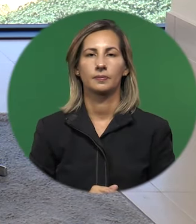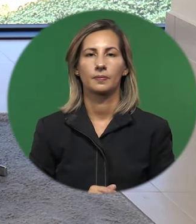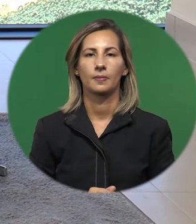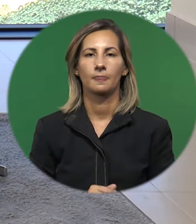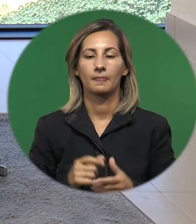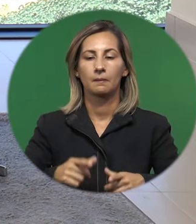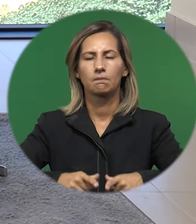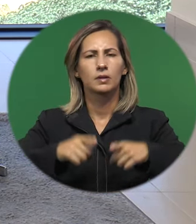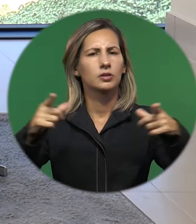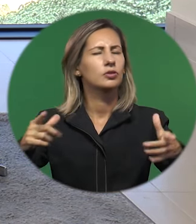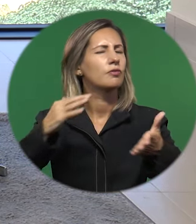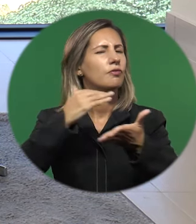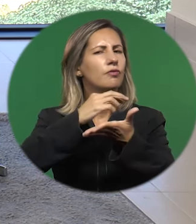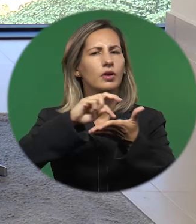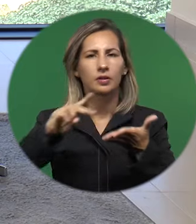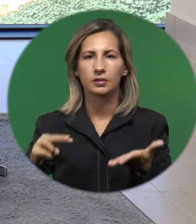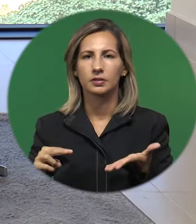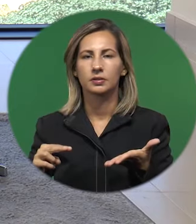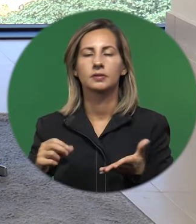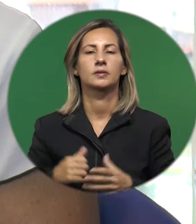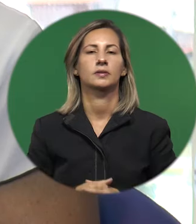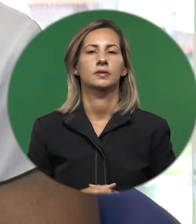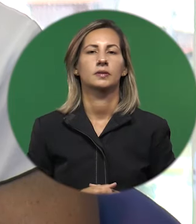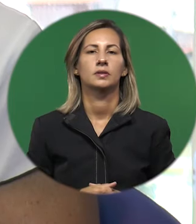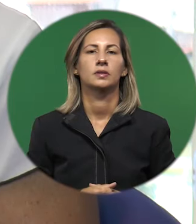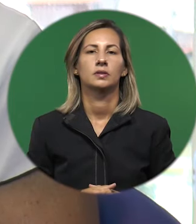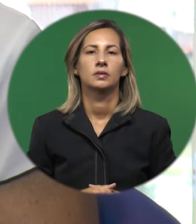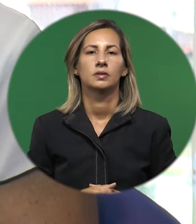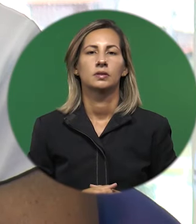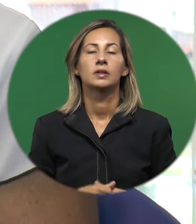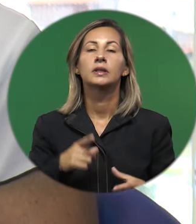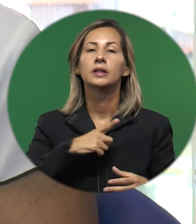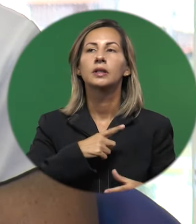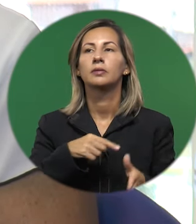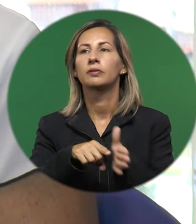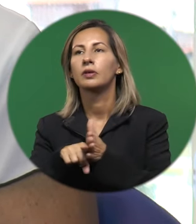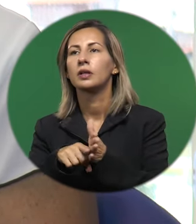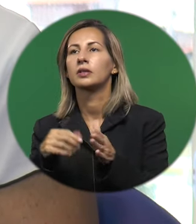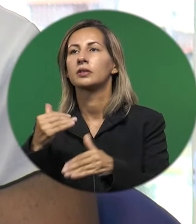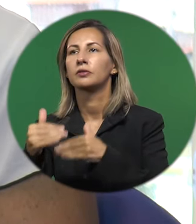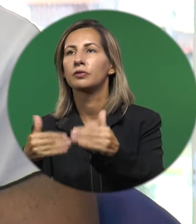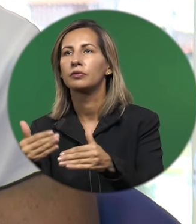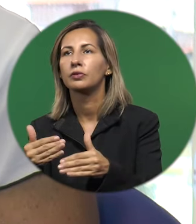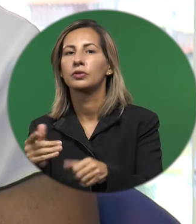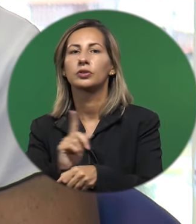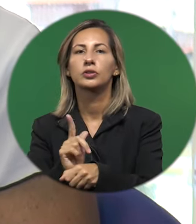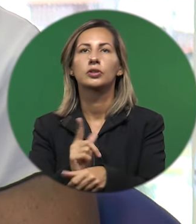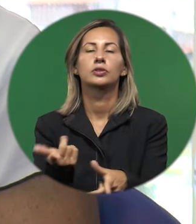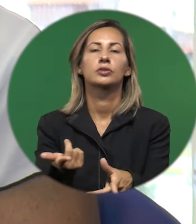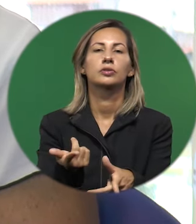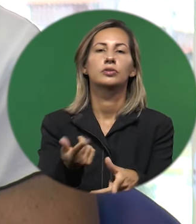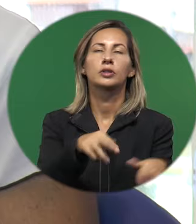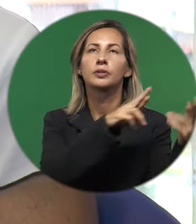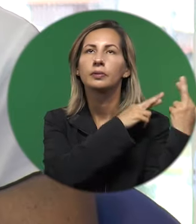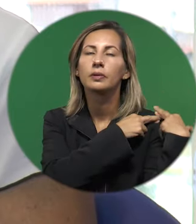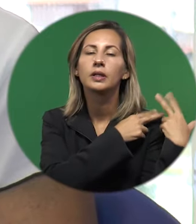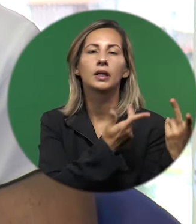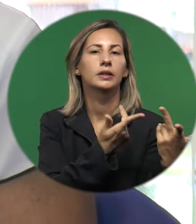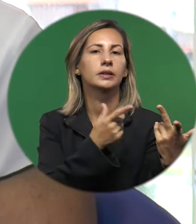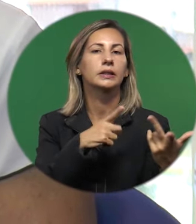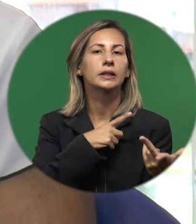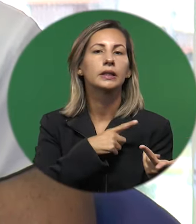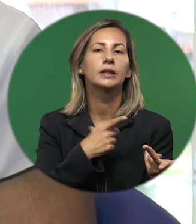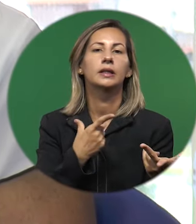ele abrange várias práticas, né? Nós temos avaliação, desempenho, gestão por